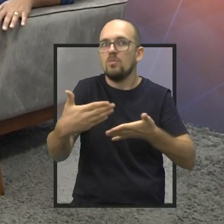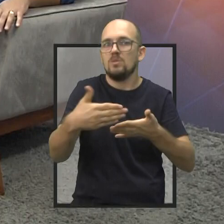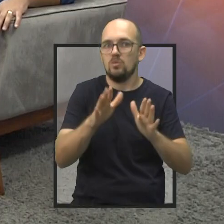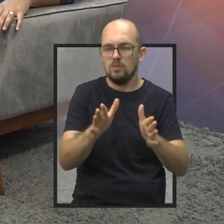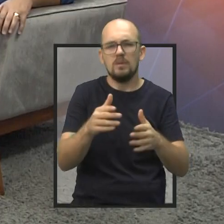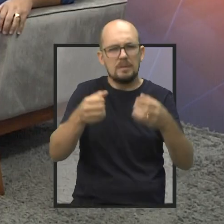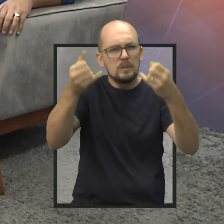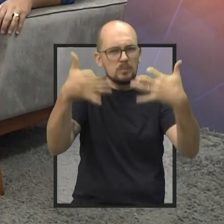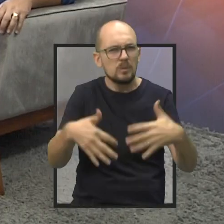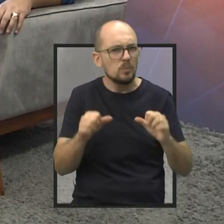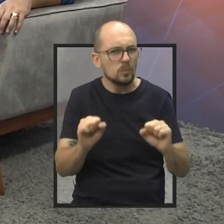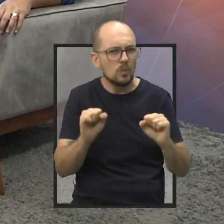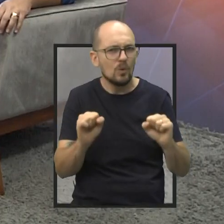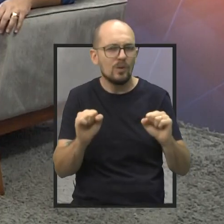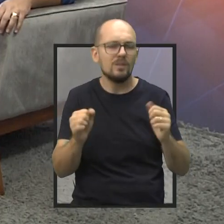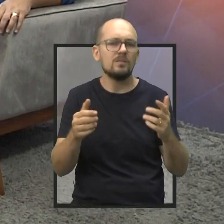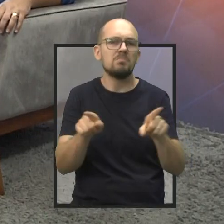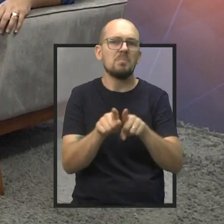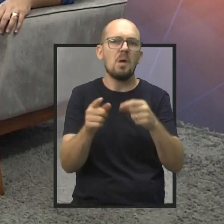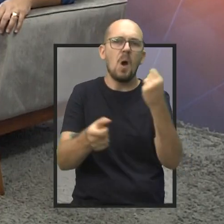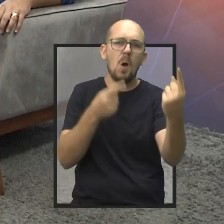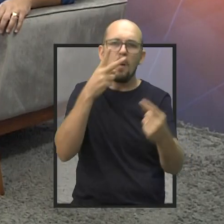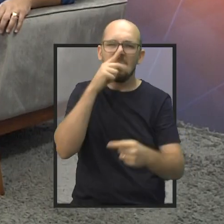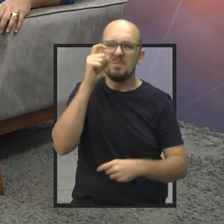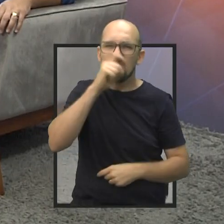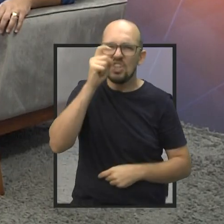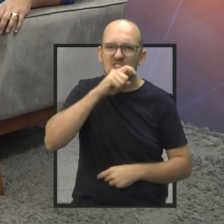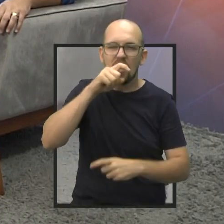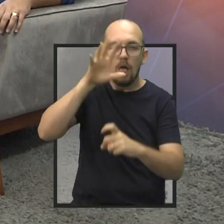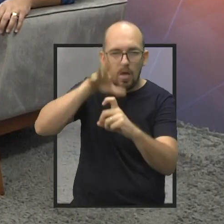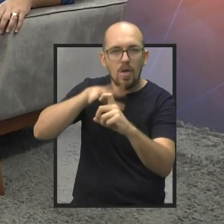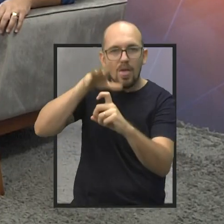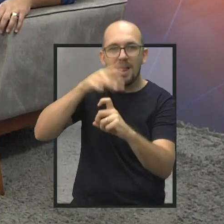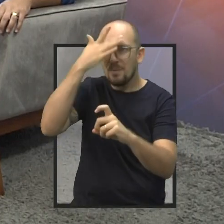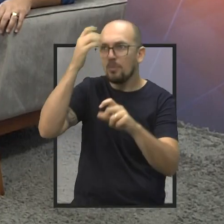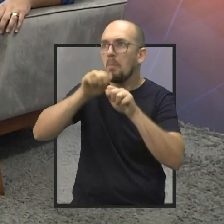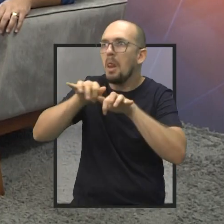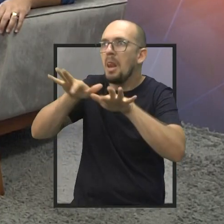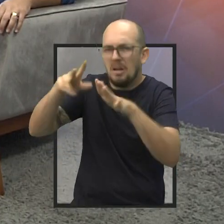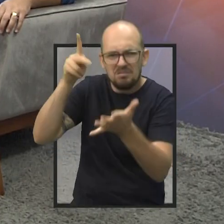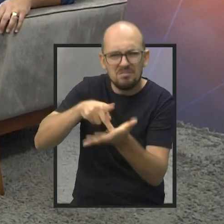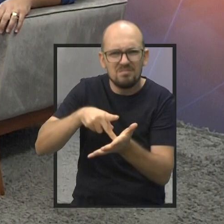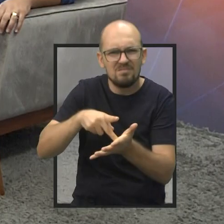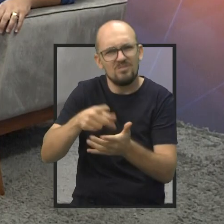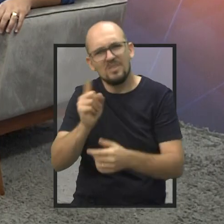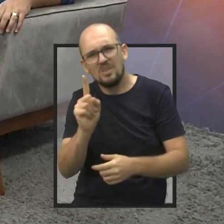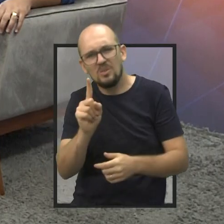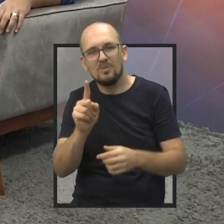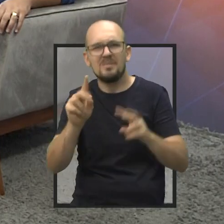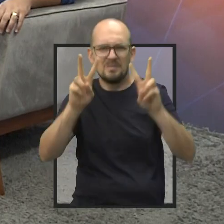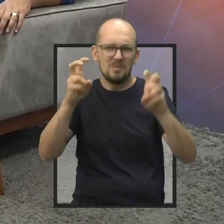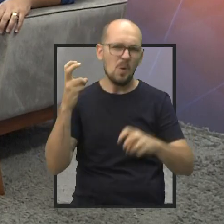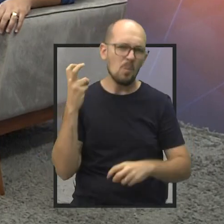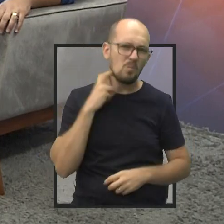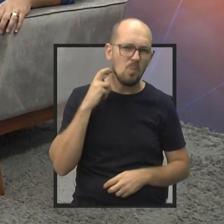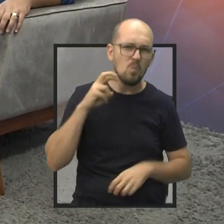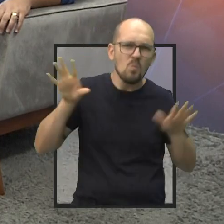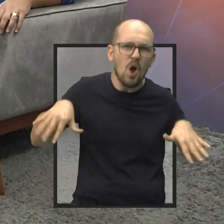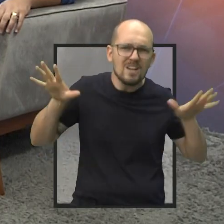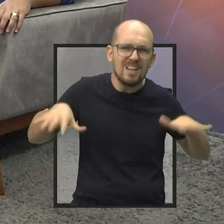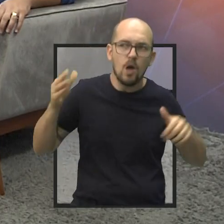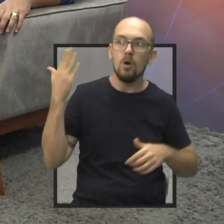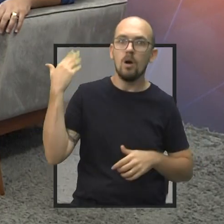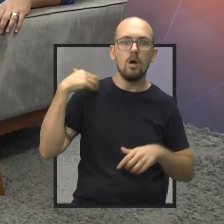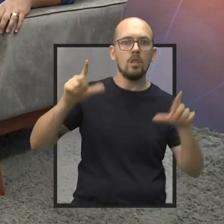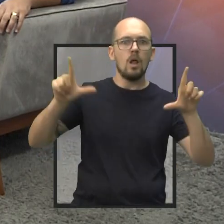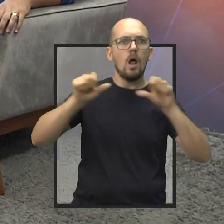coronavírus. E tem até alguns, acho que são boatos, né? Pedir pro senhor explicar sobre o surgimento, se tem a ver com aquela questão do morcego, que foi